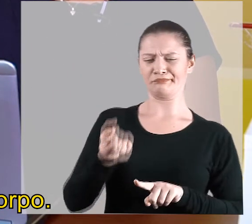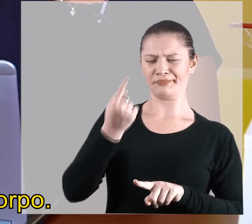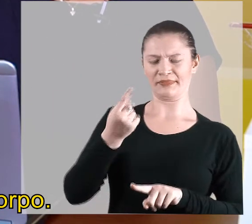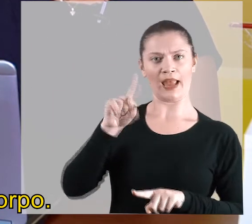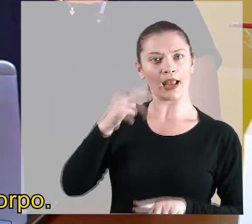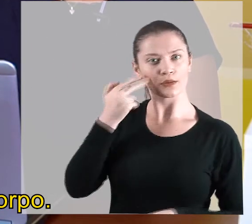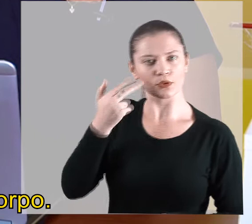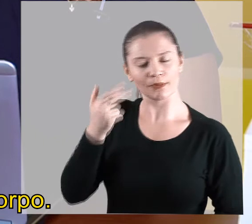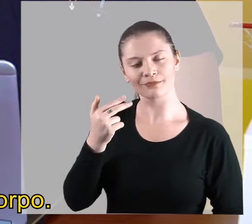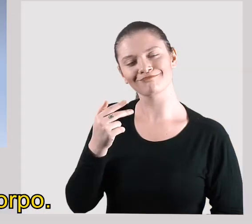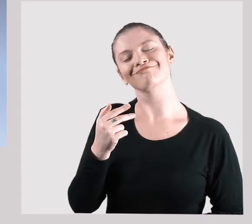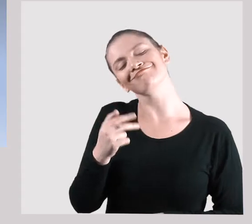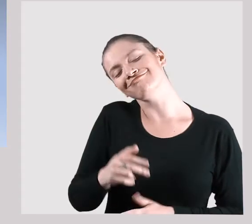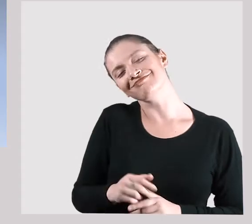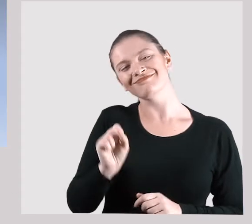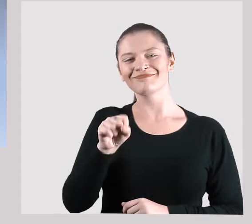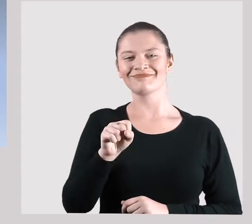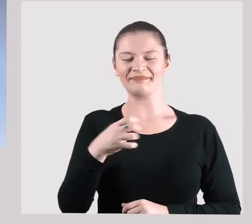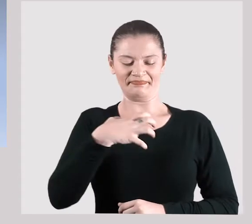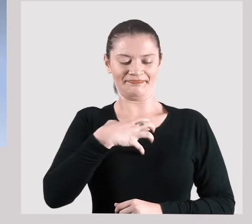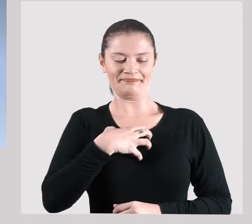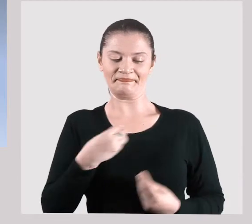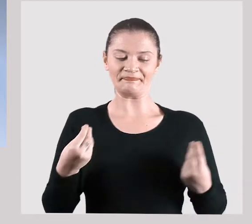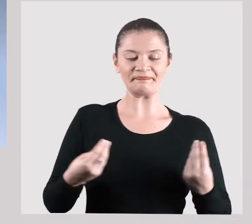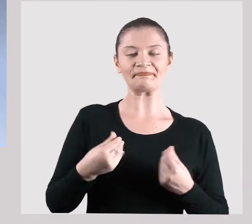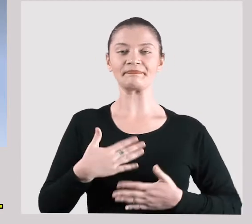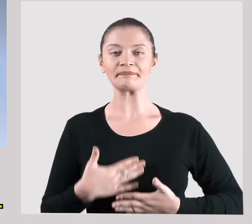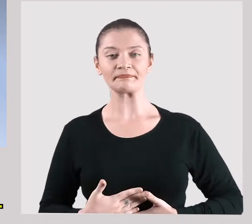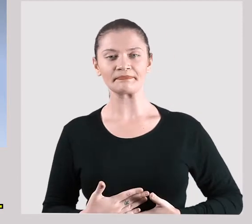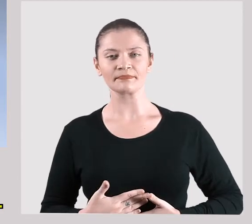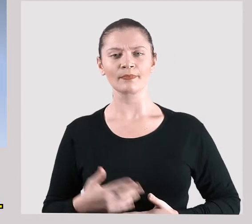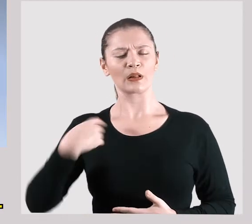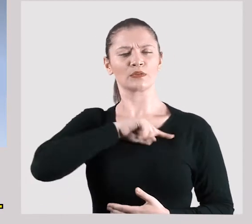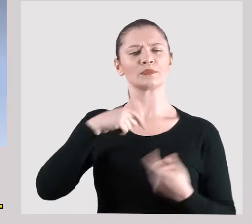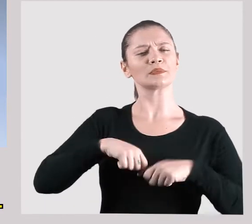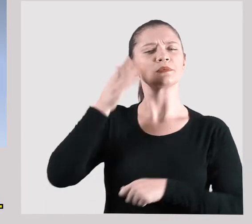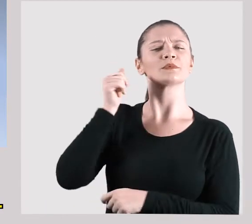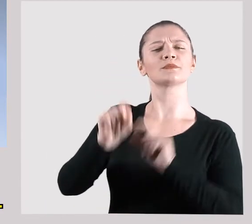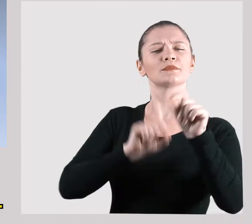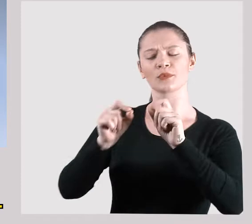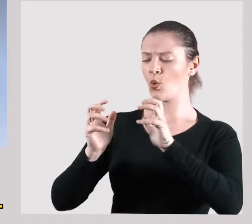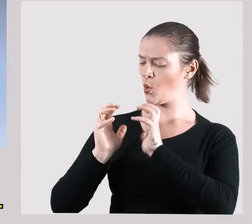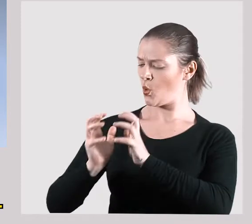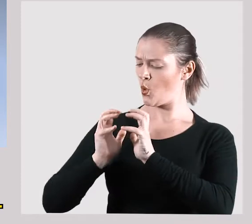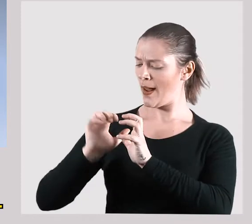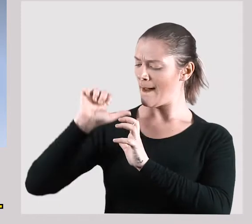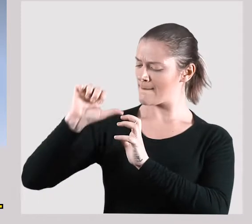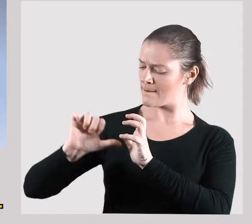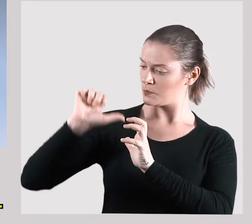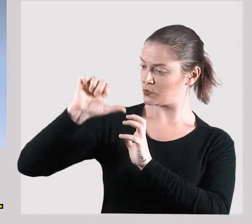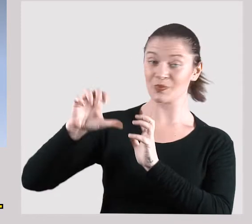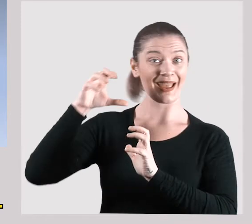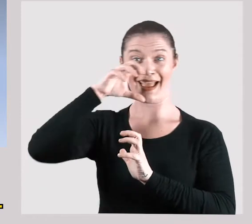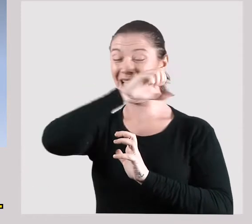com o corpo. E aí a gente tem que saber assim, as mudanças no cérebro do adolescente é são muito